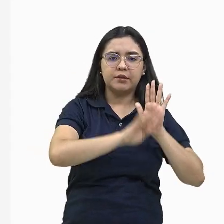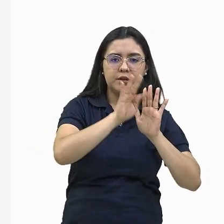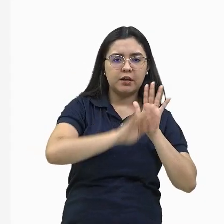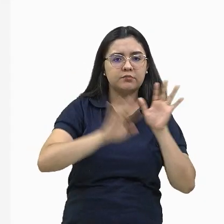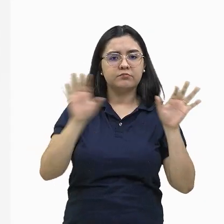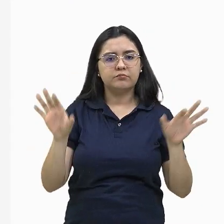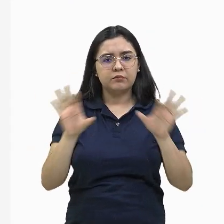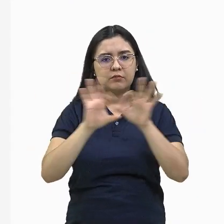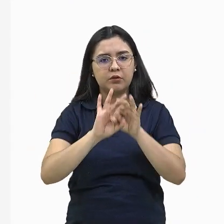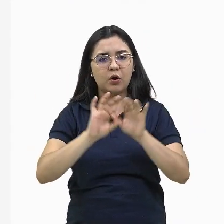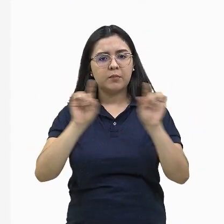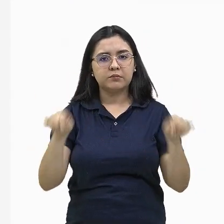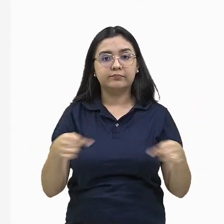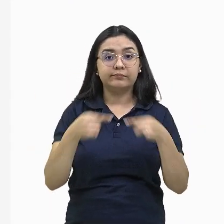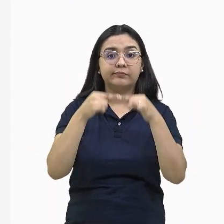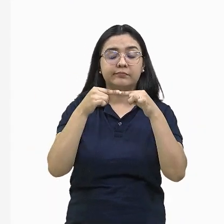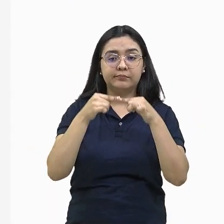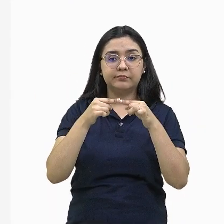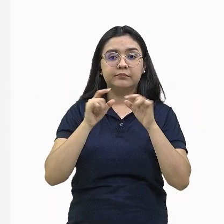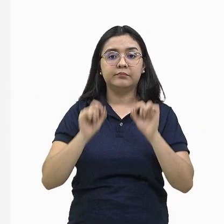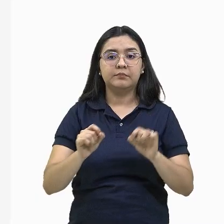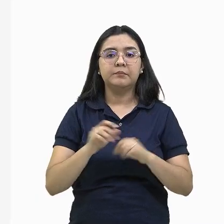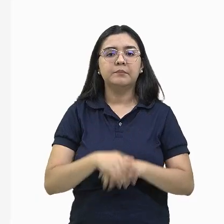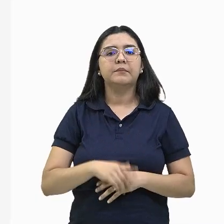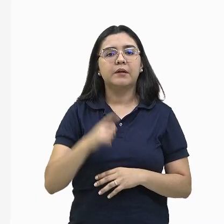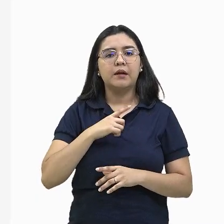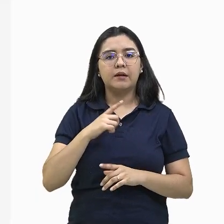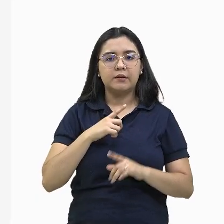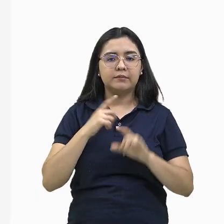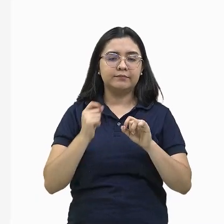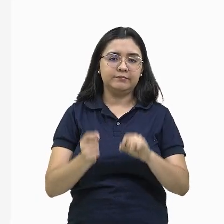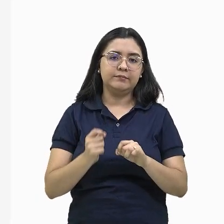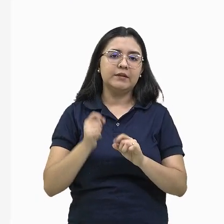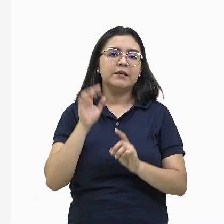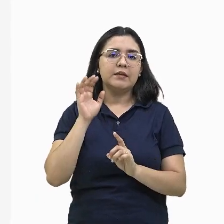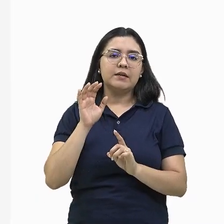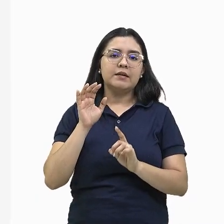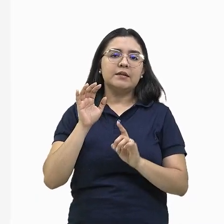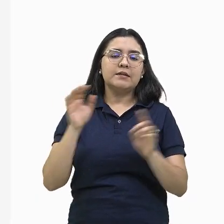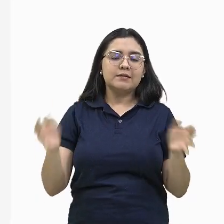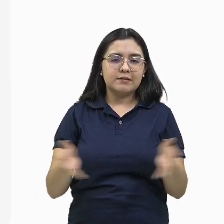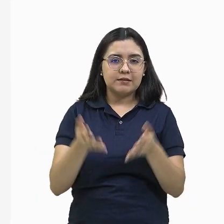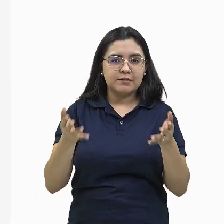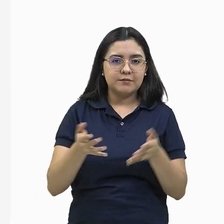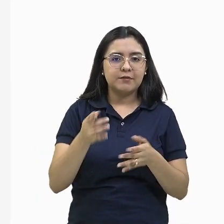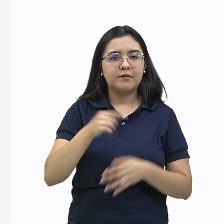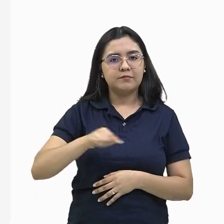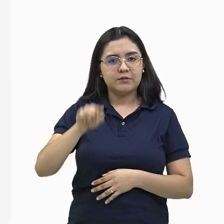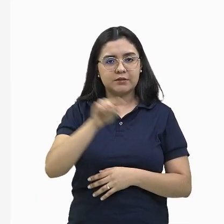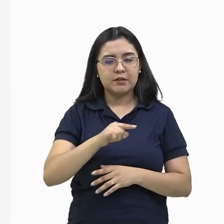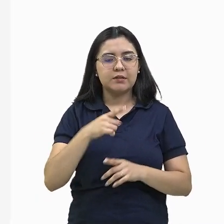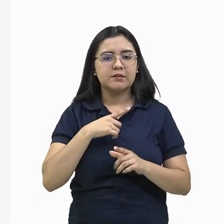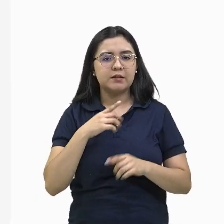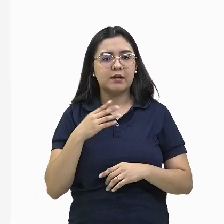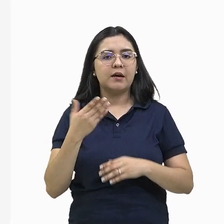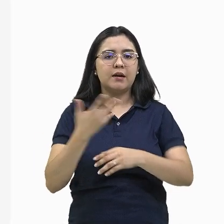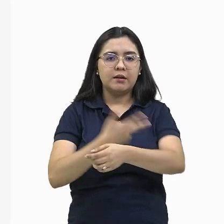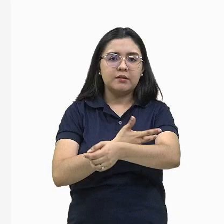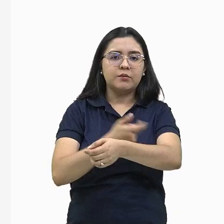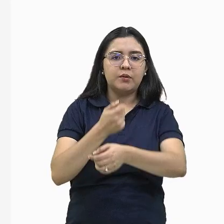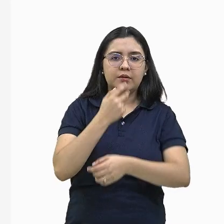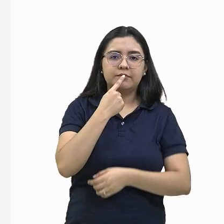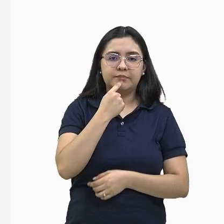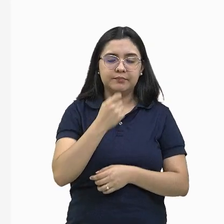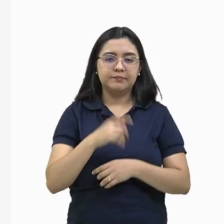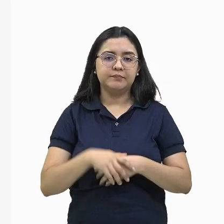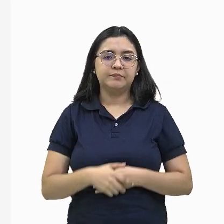eles se articulam para fazer você doar sangue, fazer com que a pessoa que leia esse cartaz tenha